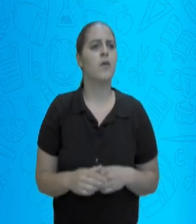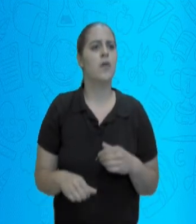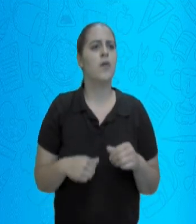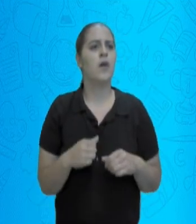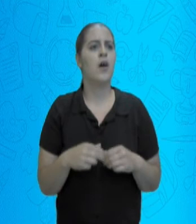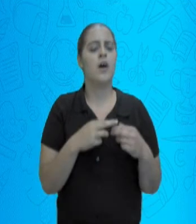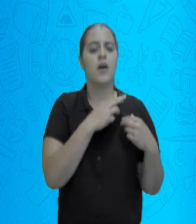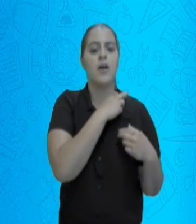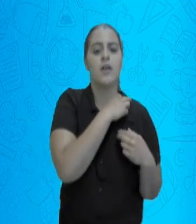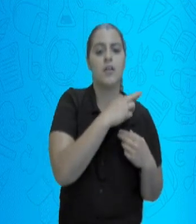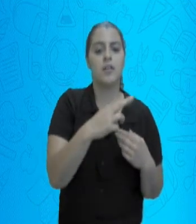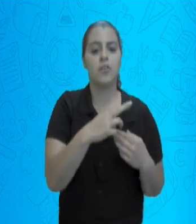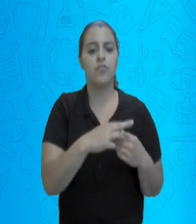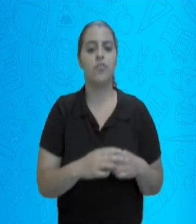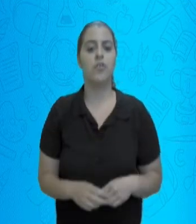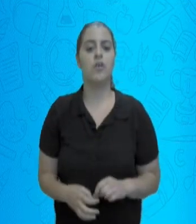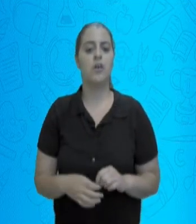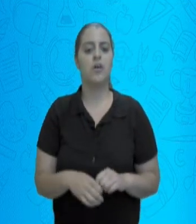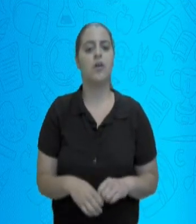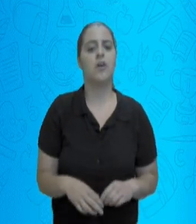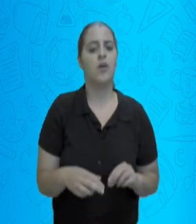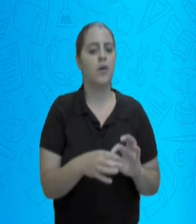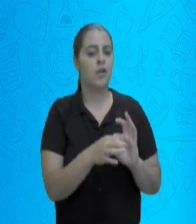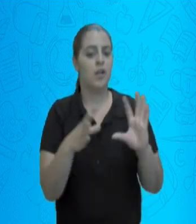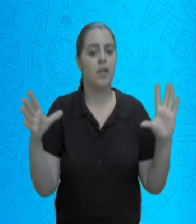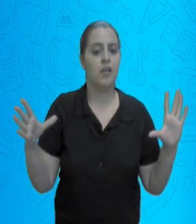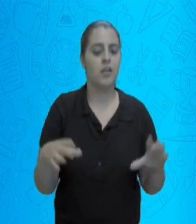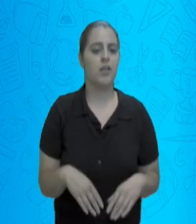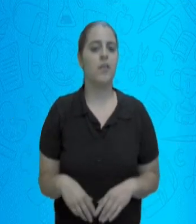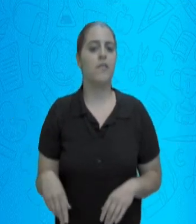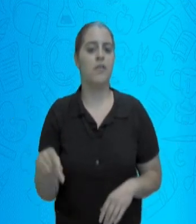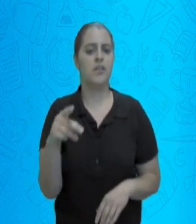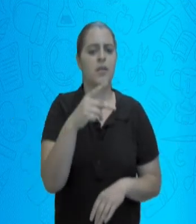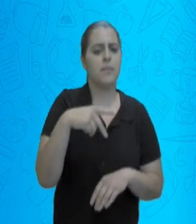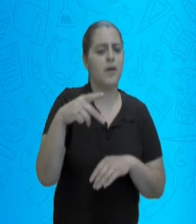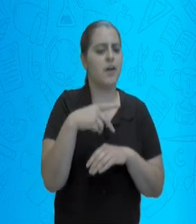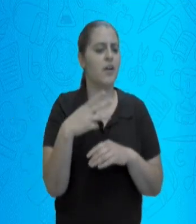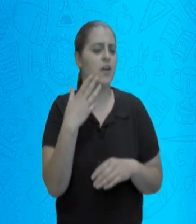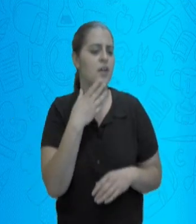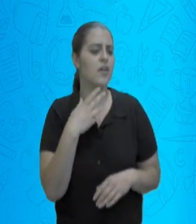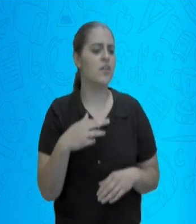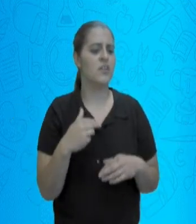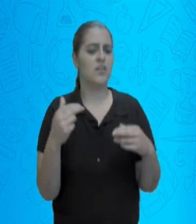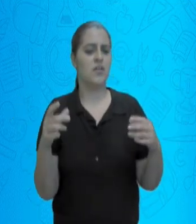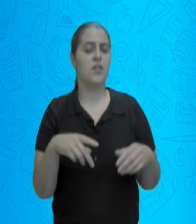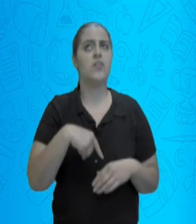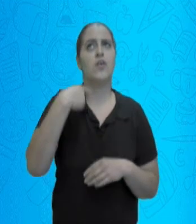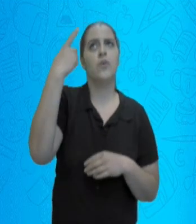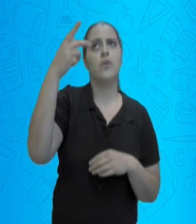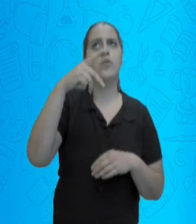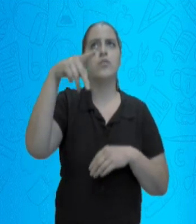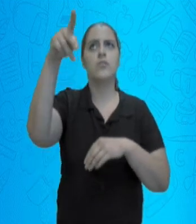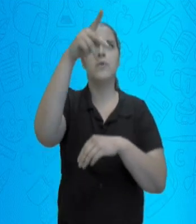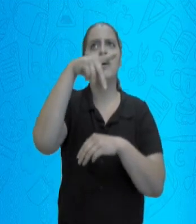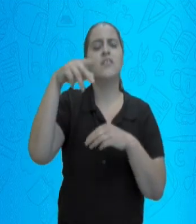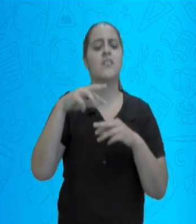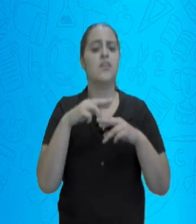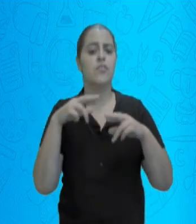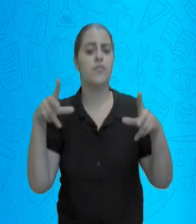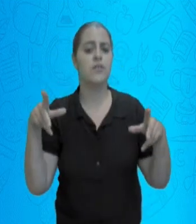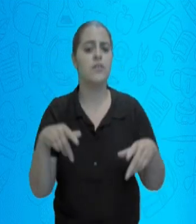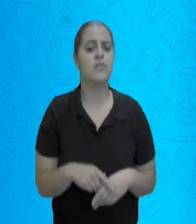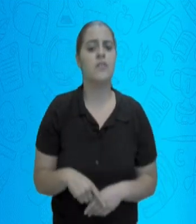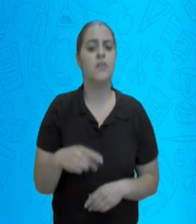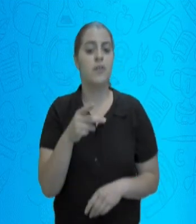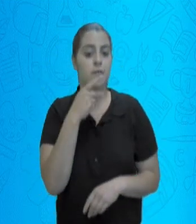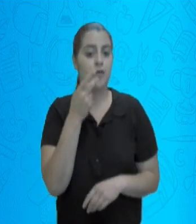manifestações religiosas, em algumas partes do país tem pessoas que têm uma manifestação, tem outras que têm outra. E lembra que a